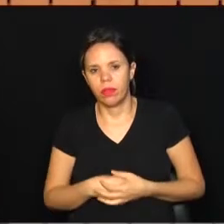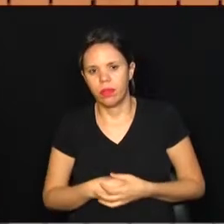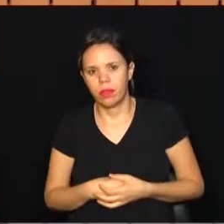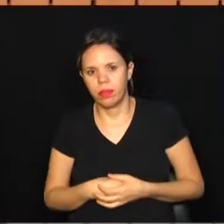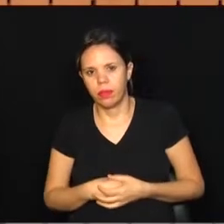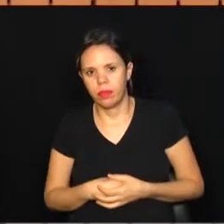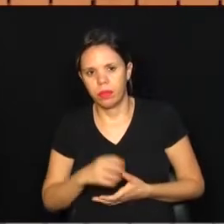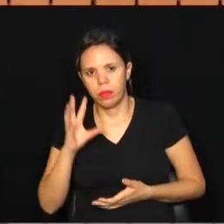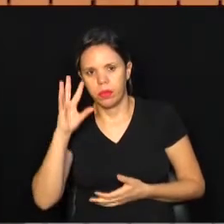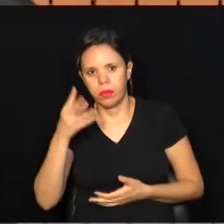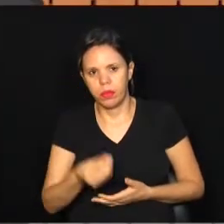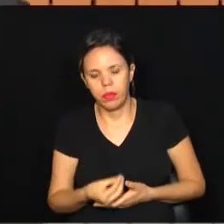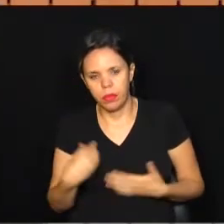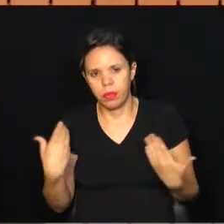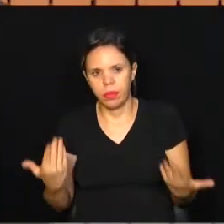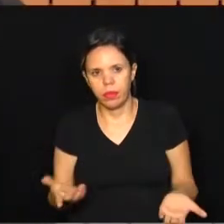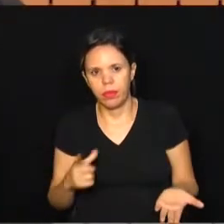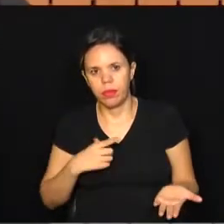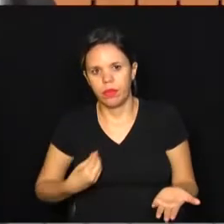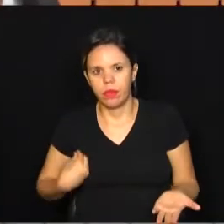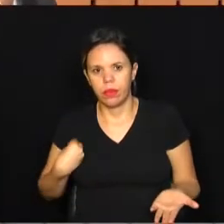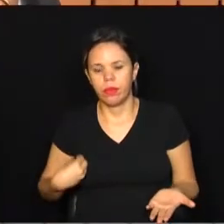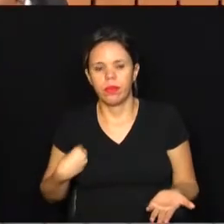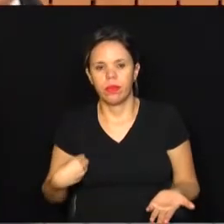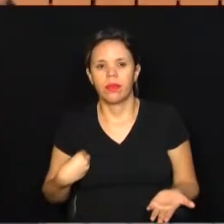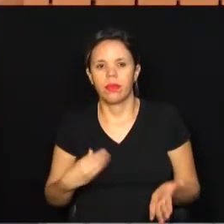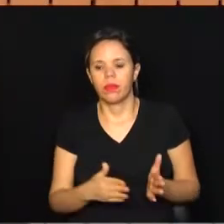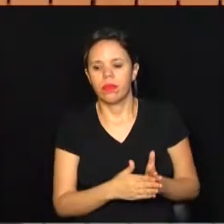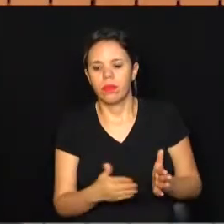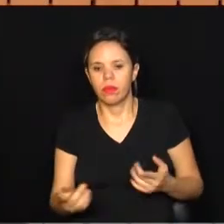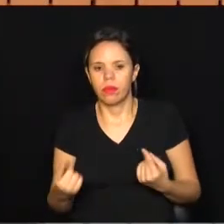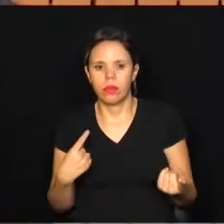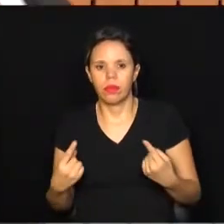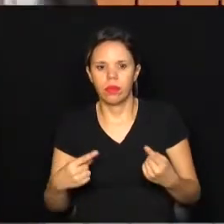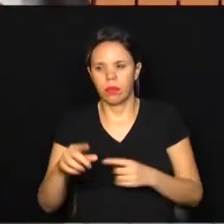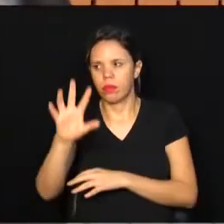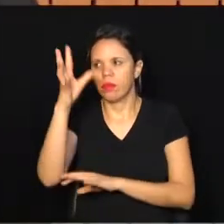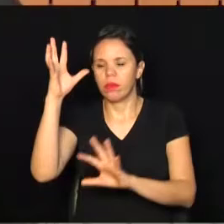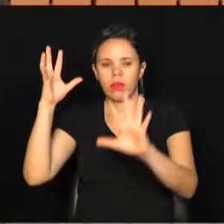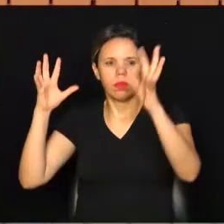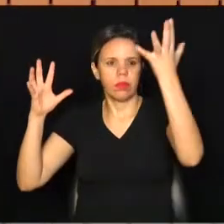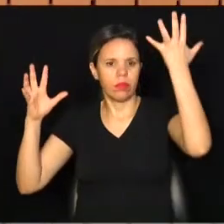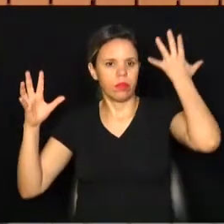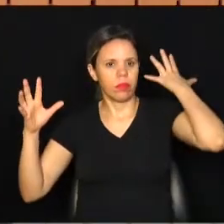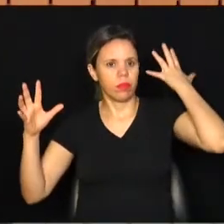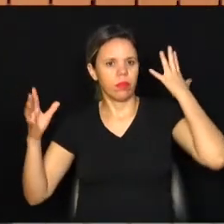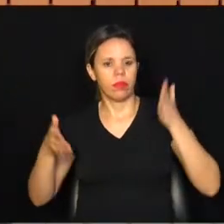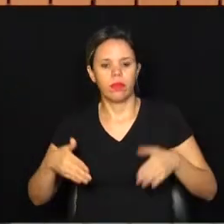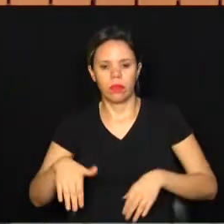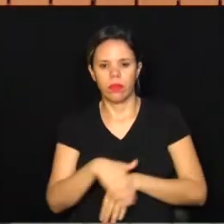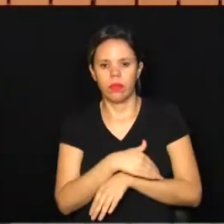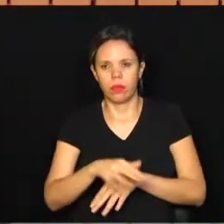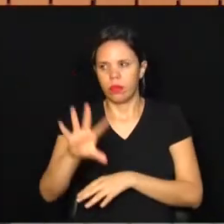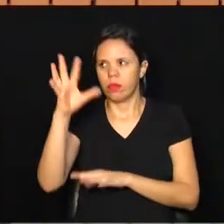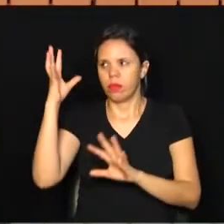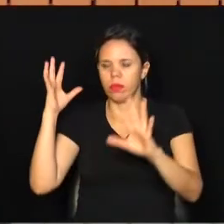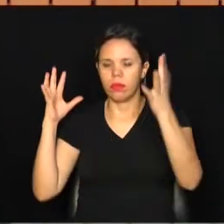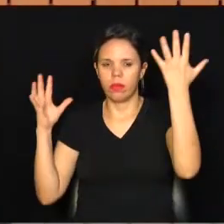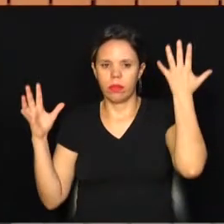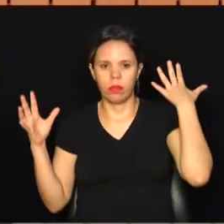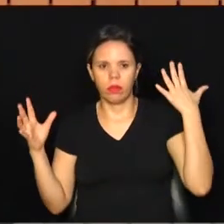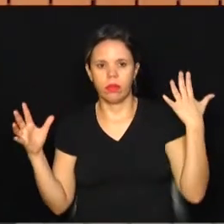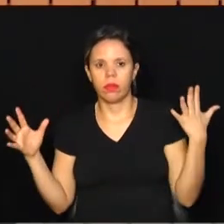eu entendo que quando a gente está passando por uma via bem arborizada ou uma rua bem arborizada, não